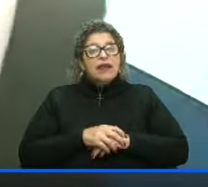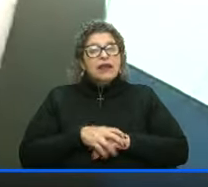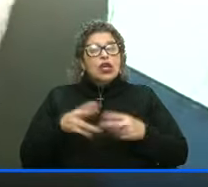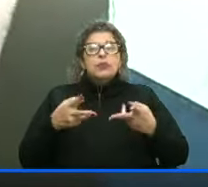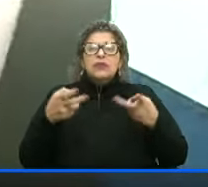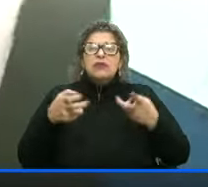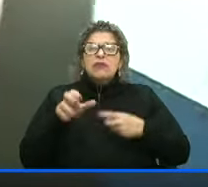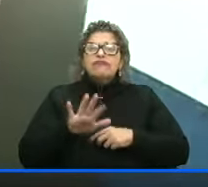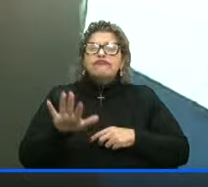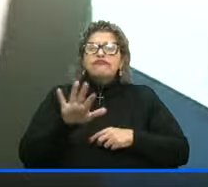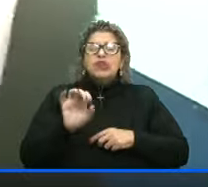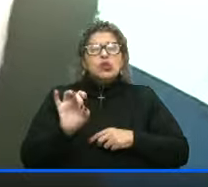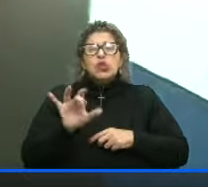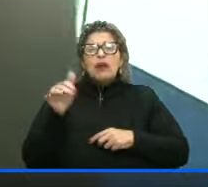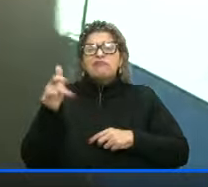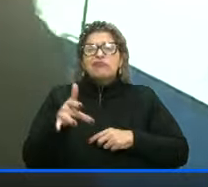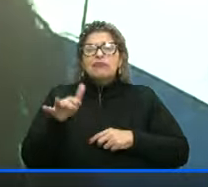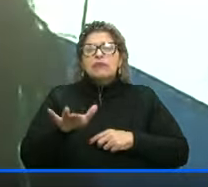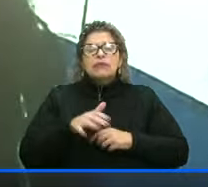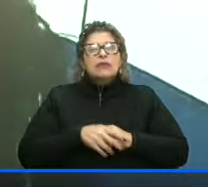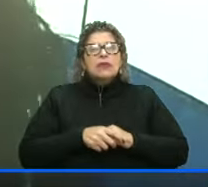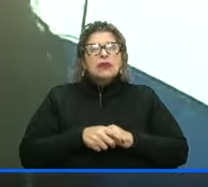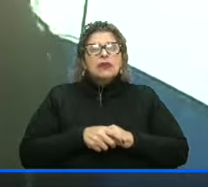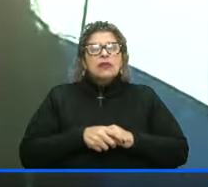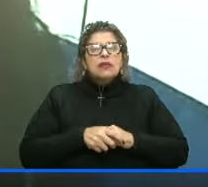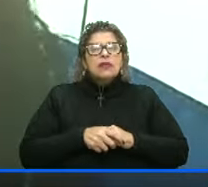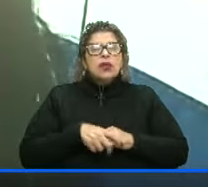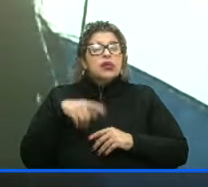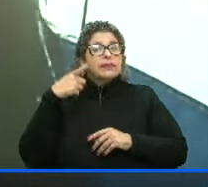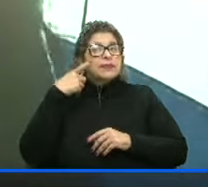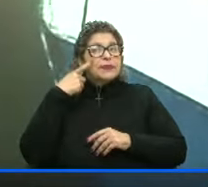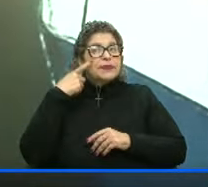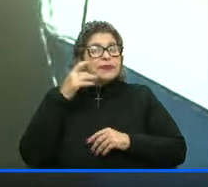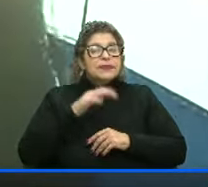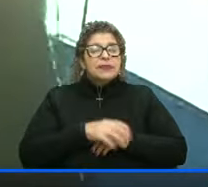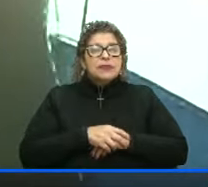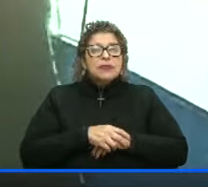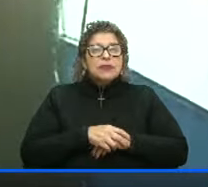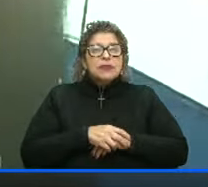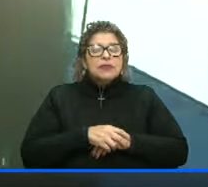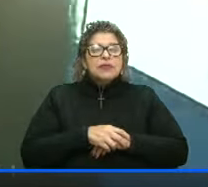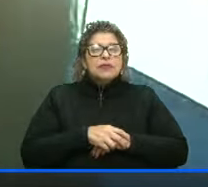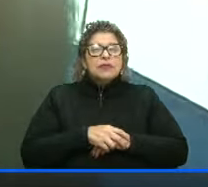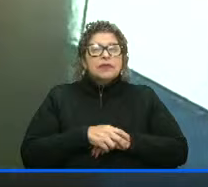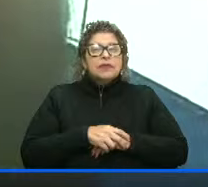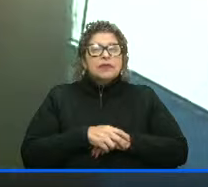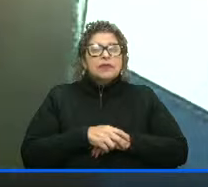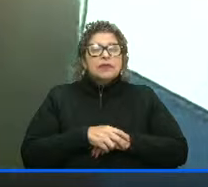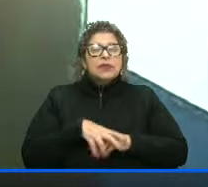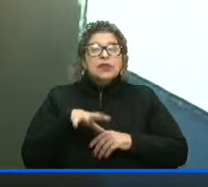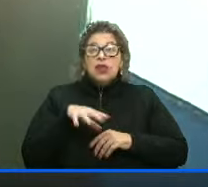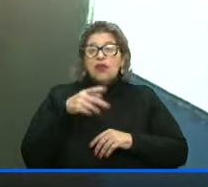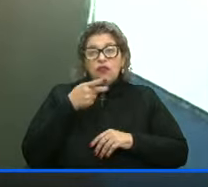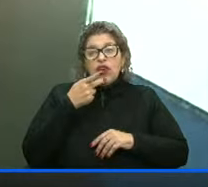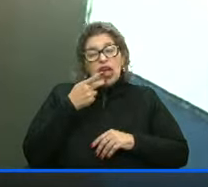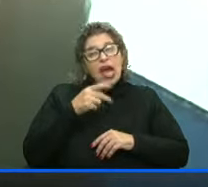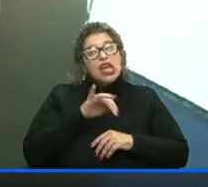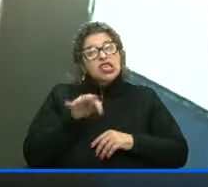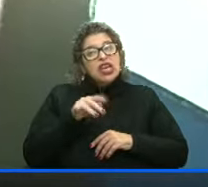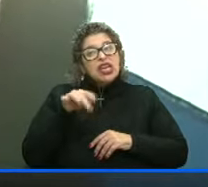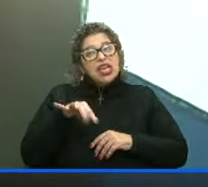visto ou aquilo ali. Então, hoje, por exemplo, a gente for pensar de que, conforme a fala da Jaqueline,